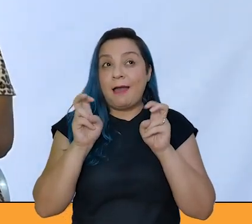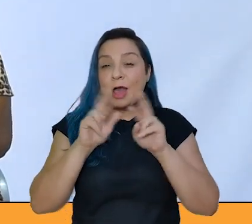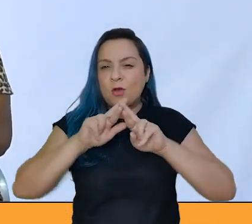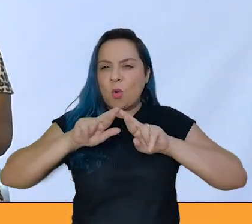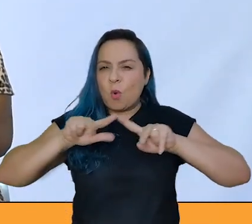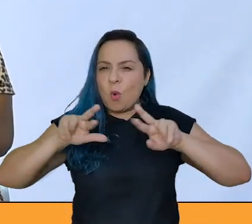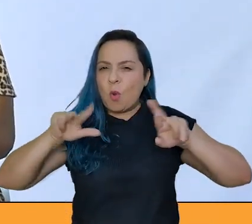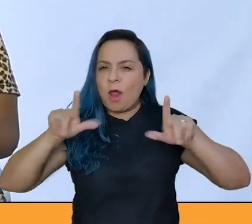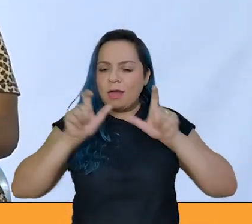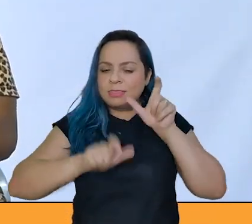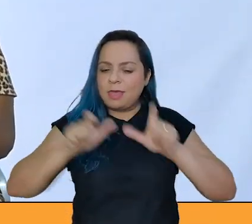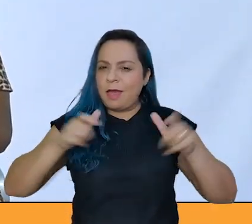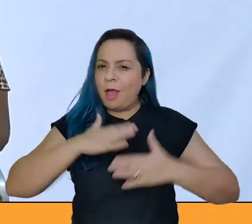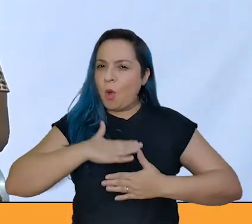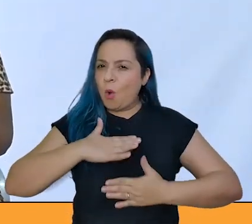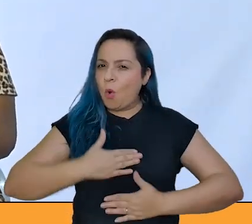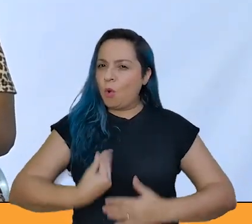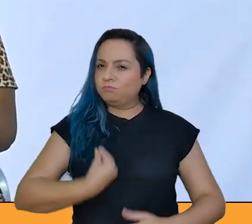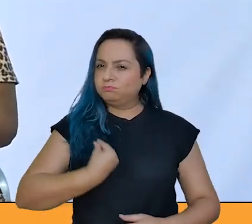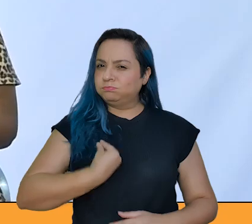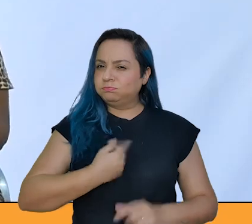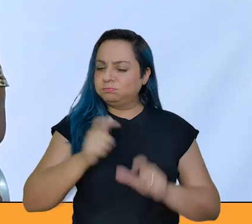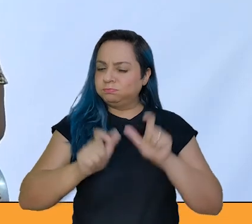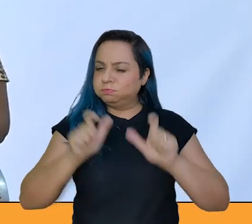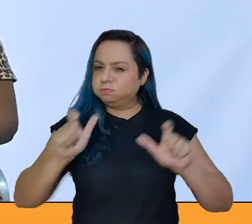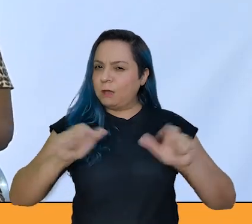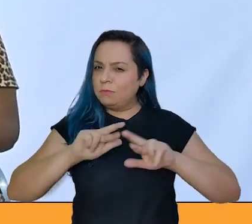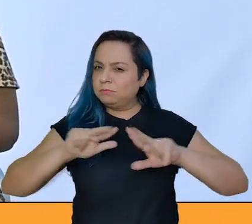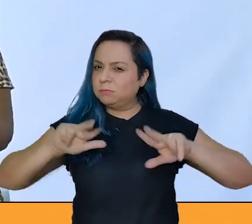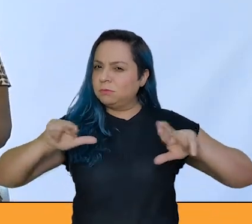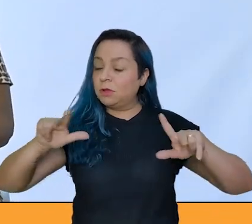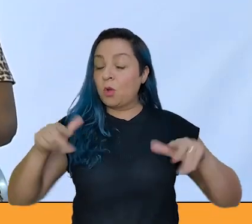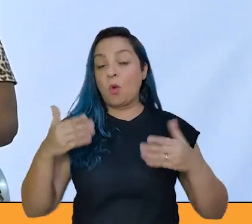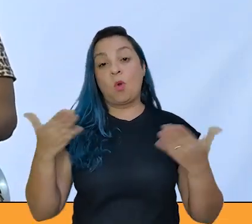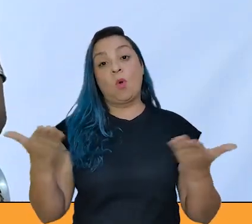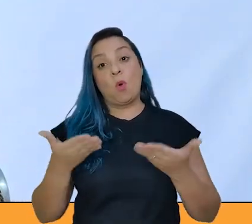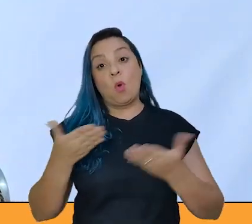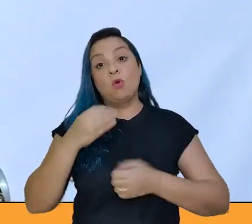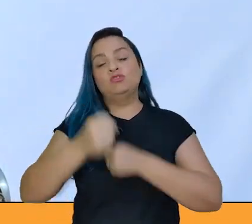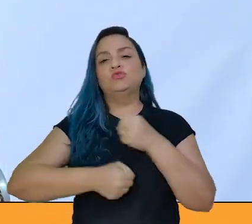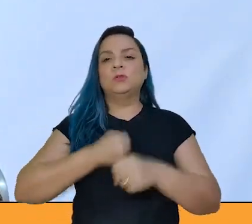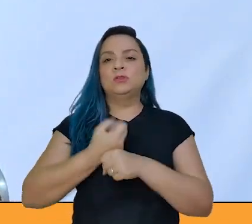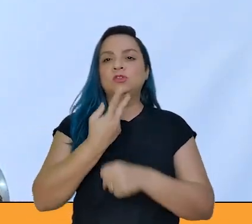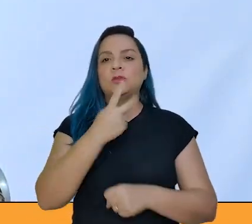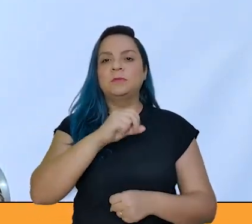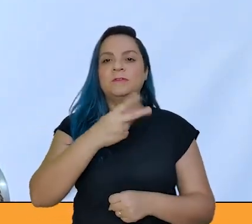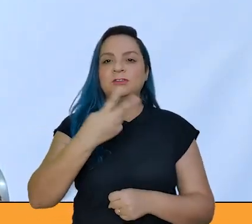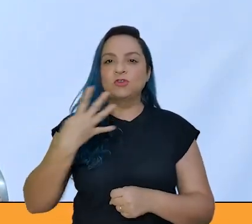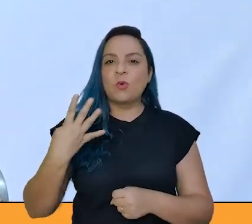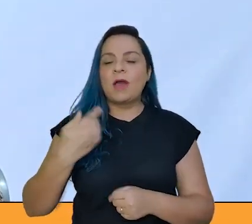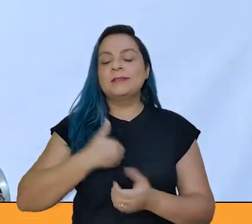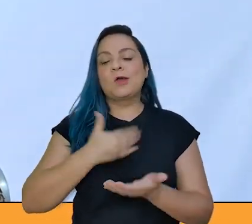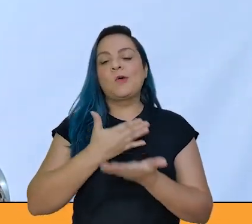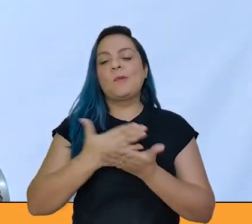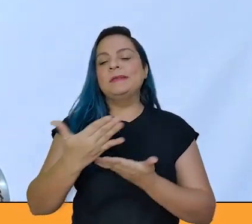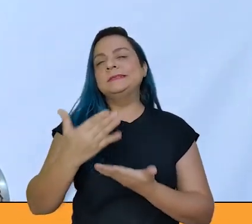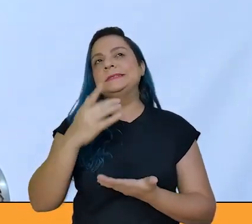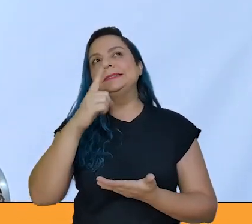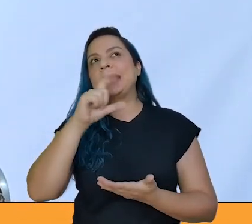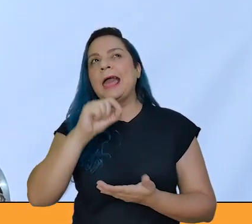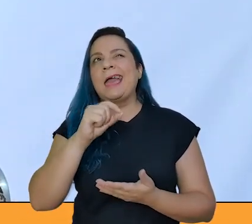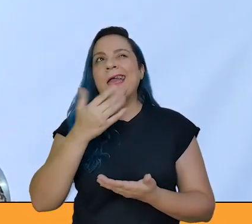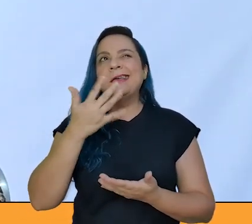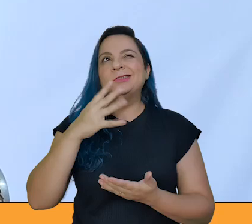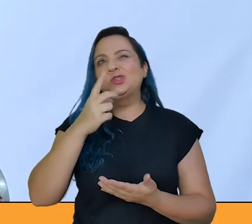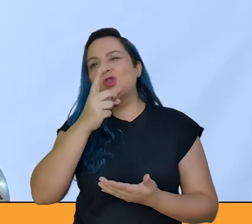da pluralidade de corpos e existências. Então a gente está aqui hoje, 2024, pensando que eu comecei há 10, 12